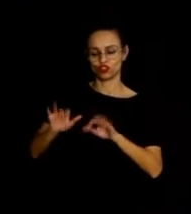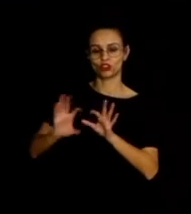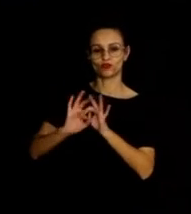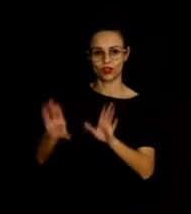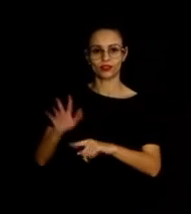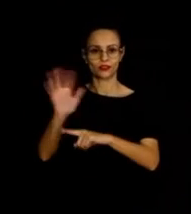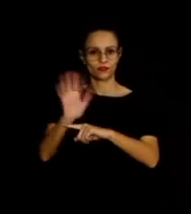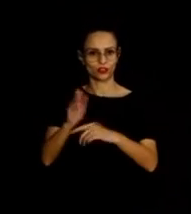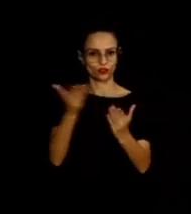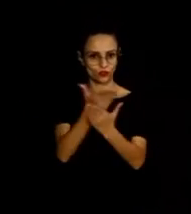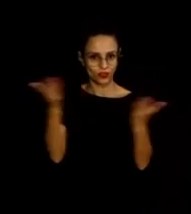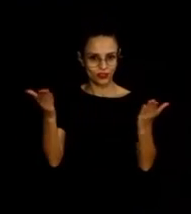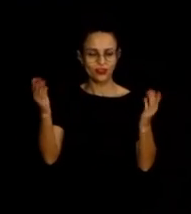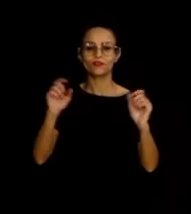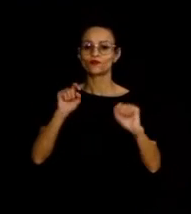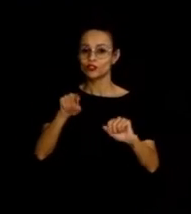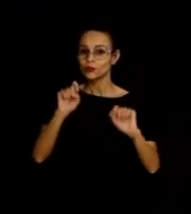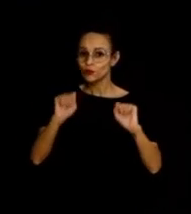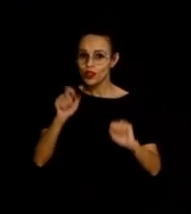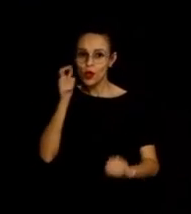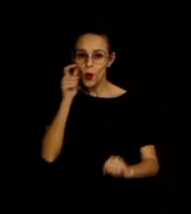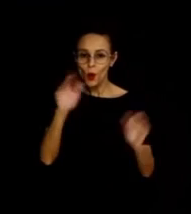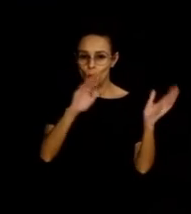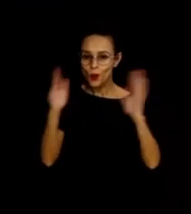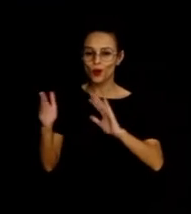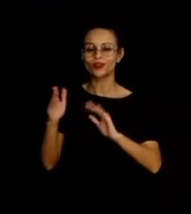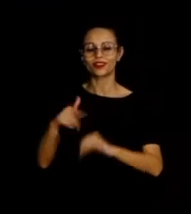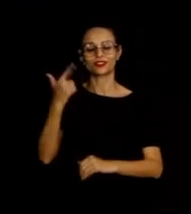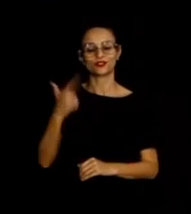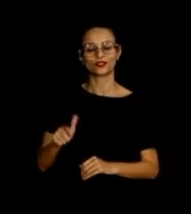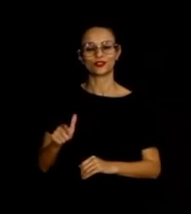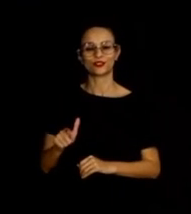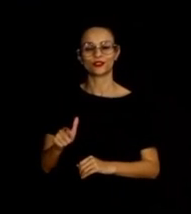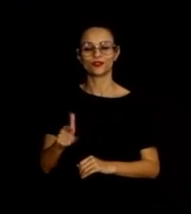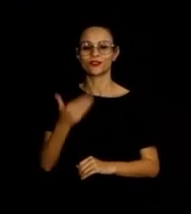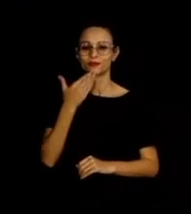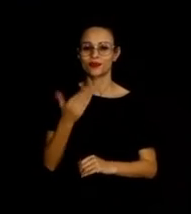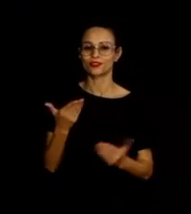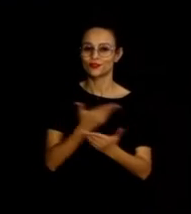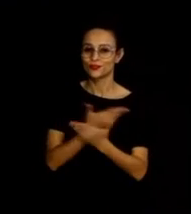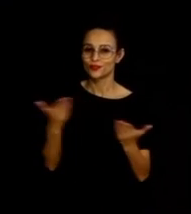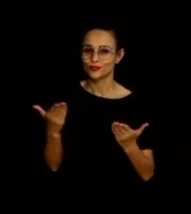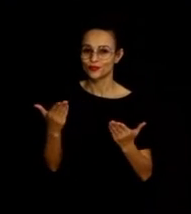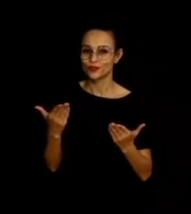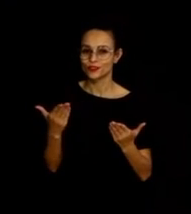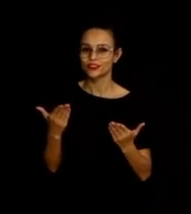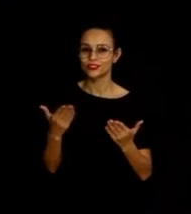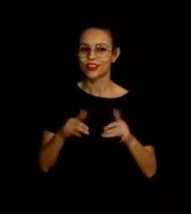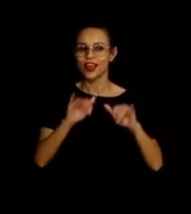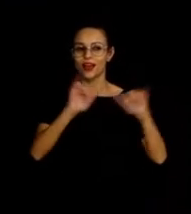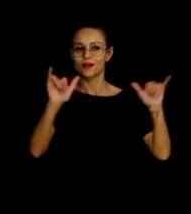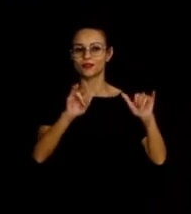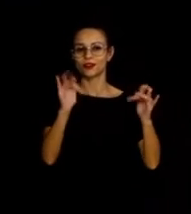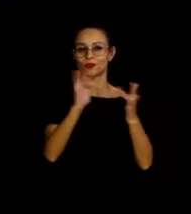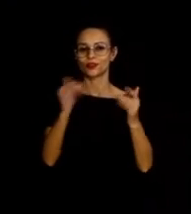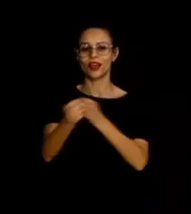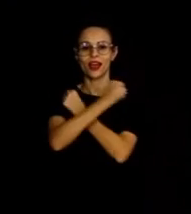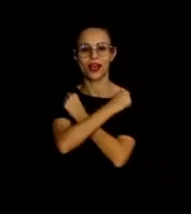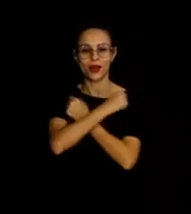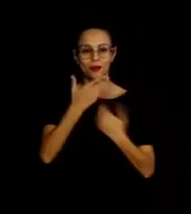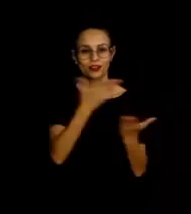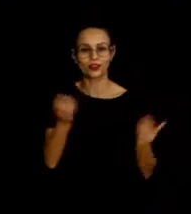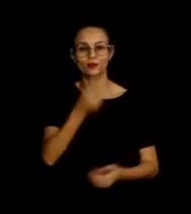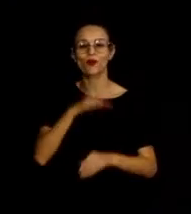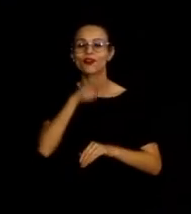ficar a esse vídeo vai ficar aí sempre que você puder dê uma olhadinha nele mais uma vez peço a gentileza aí de você passar para seus contatos tá grande